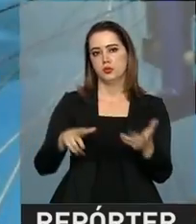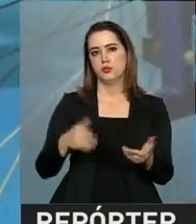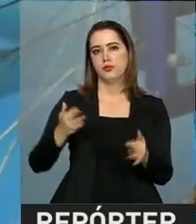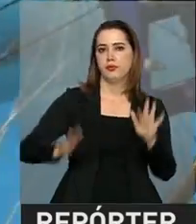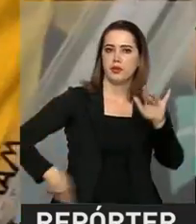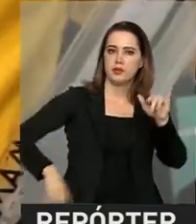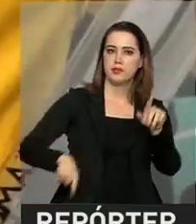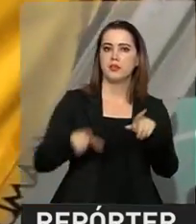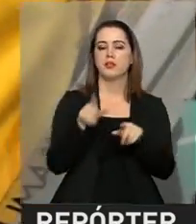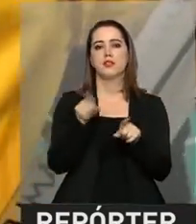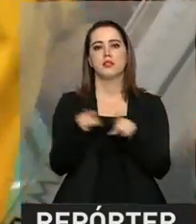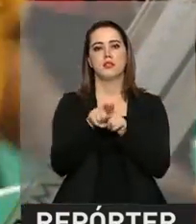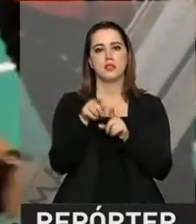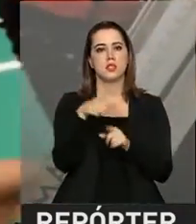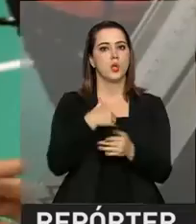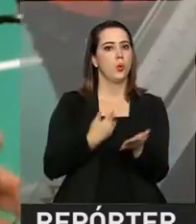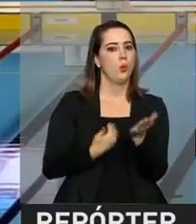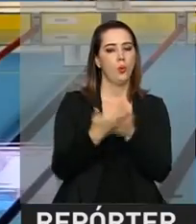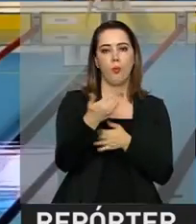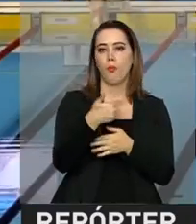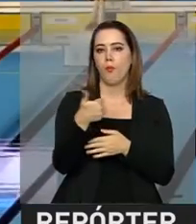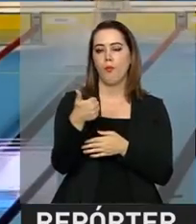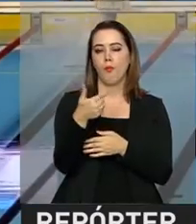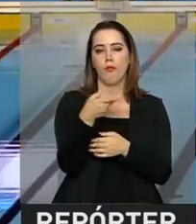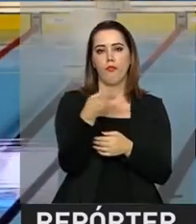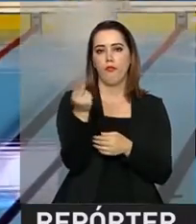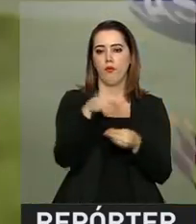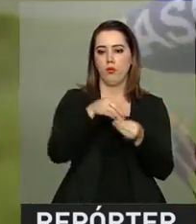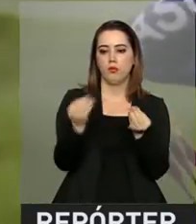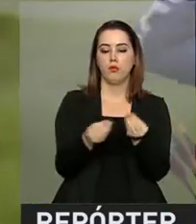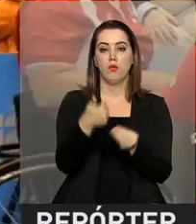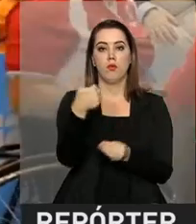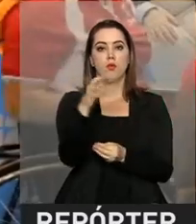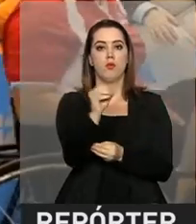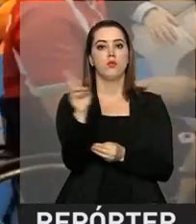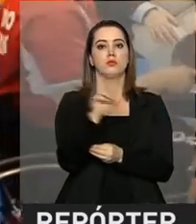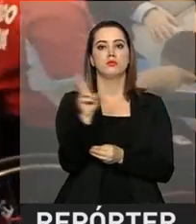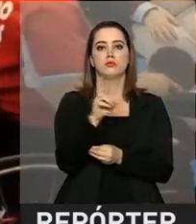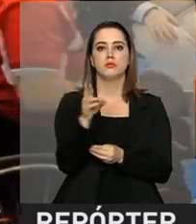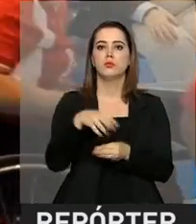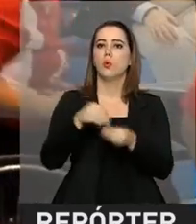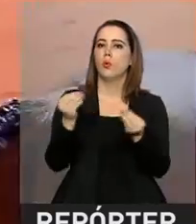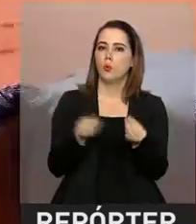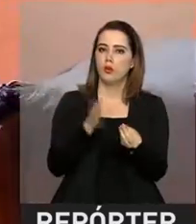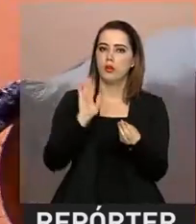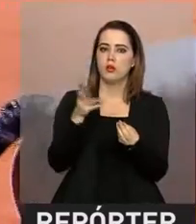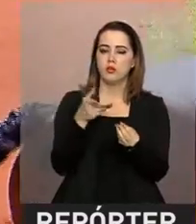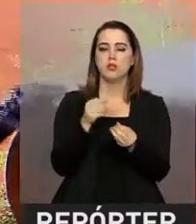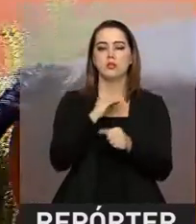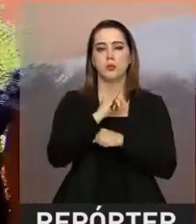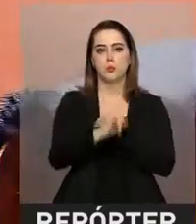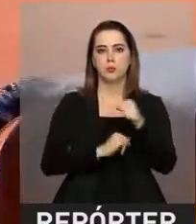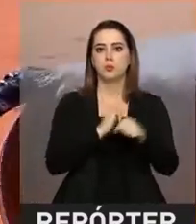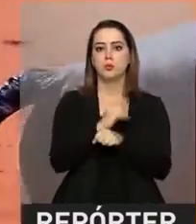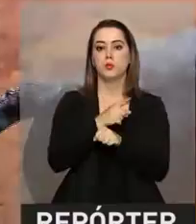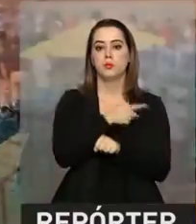há entradas disponíveis entre 10 e 90 reais os ingressos estão à venda na página